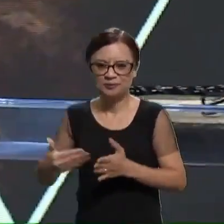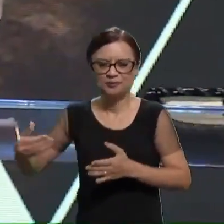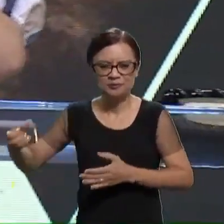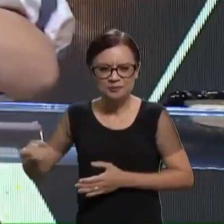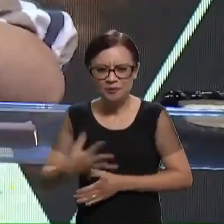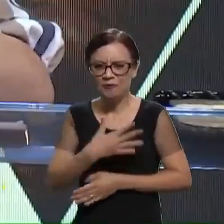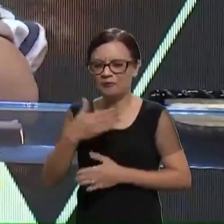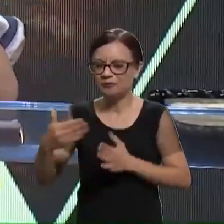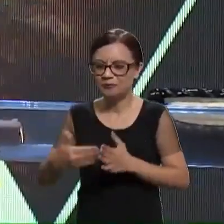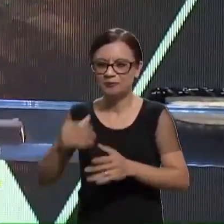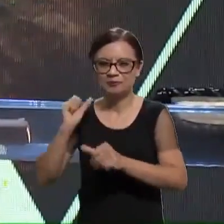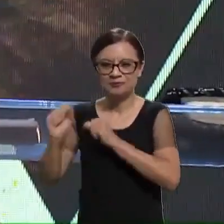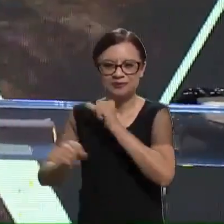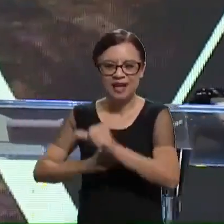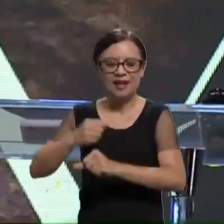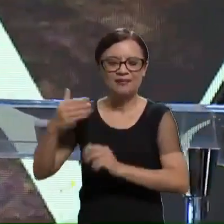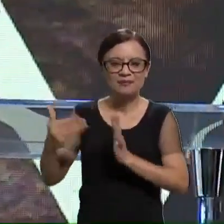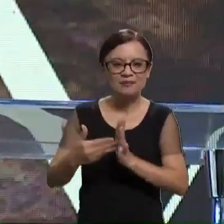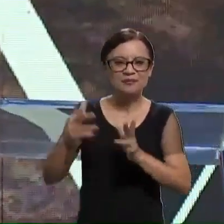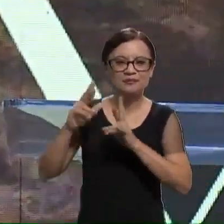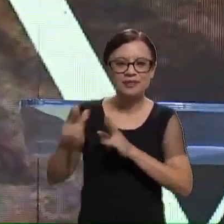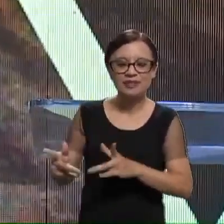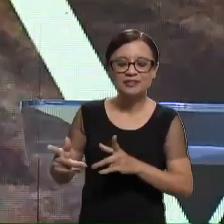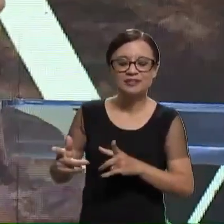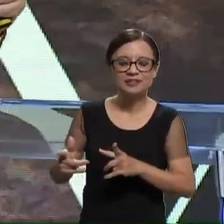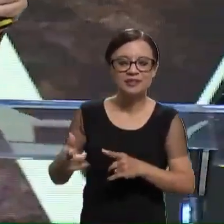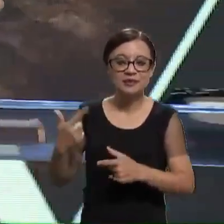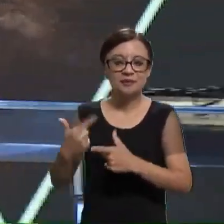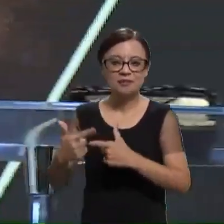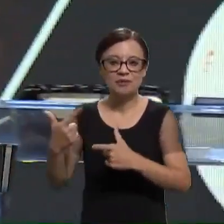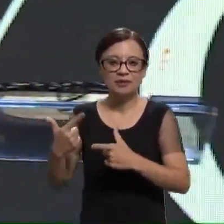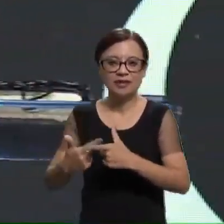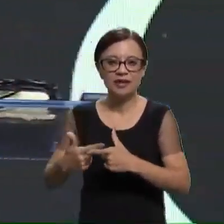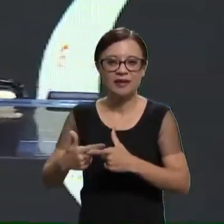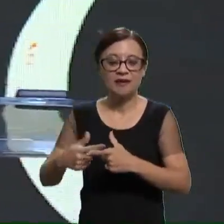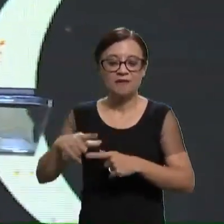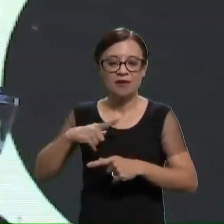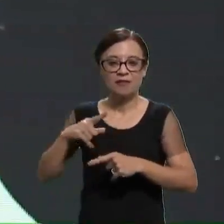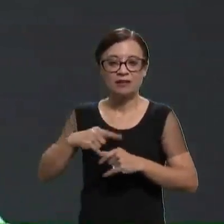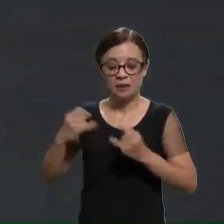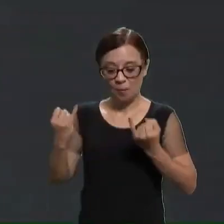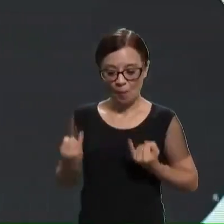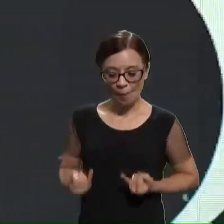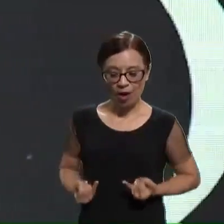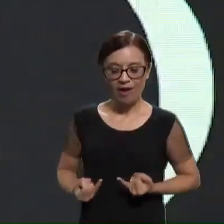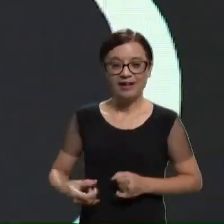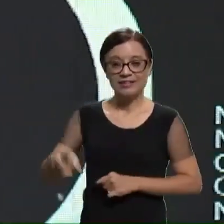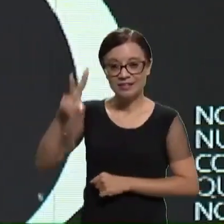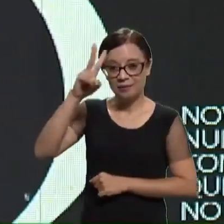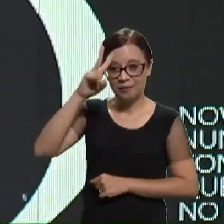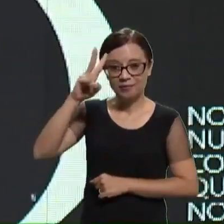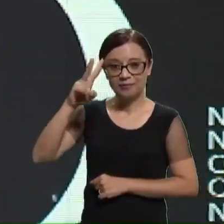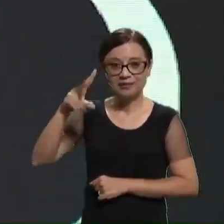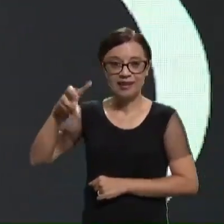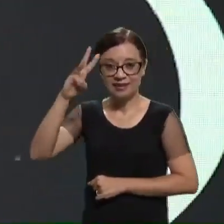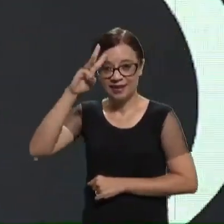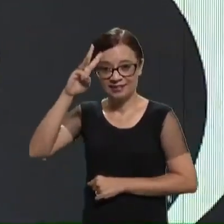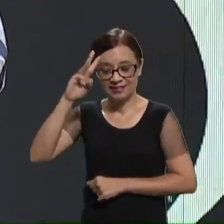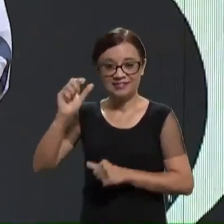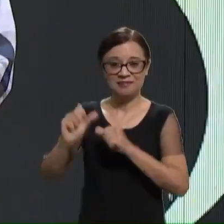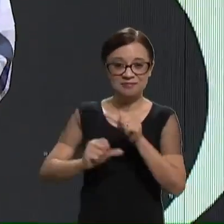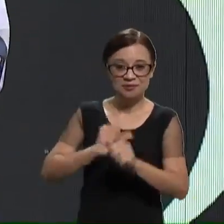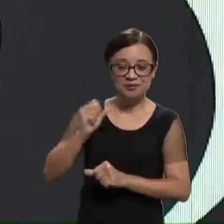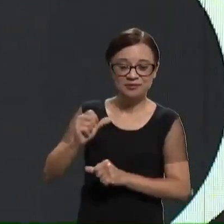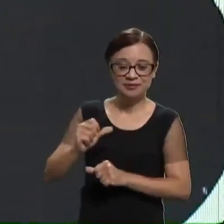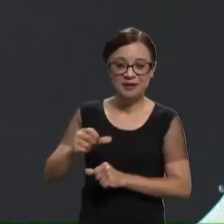mudar, agora vai ser diferente. É como quem vai fazer dieta na segunda-feira: dieta terça-feira não vale, dieta